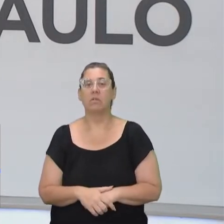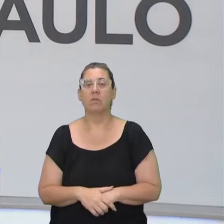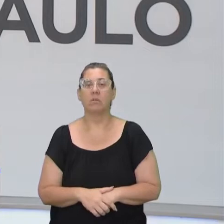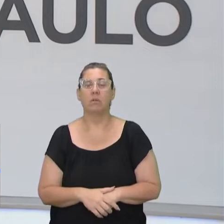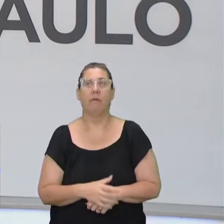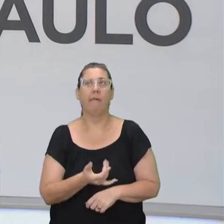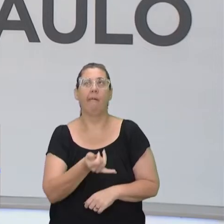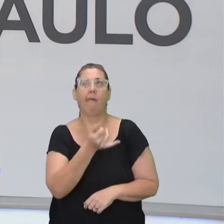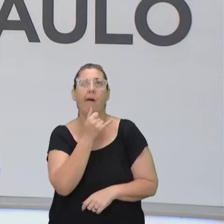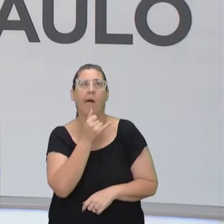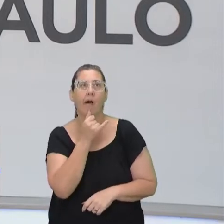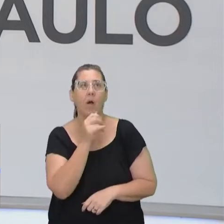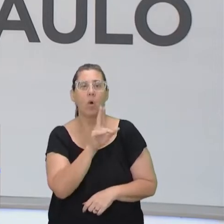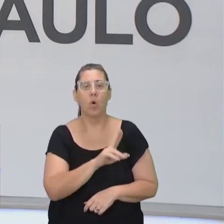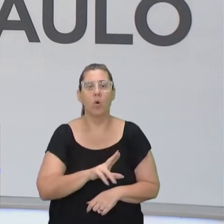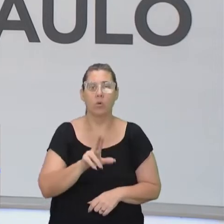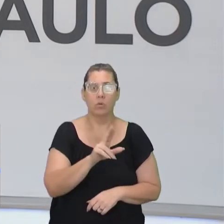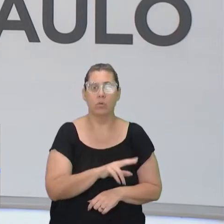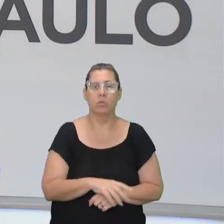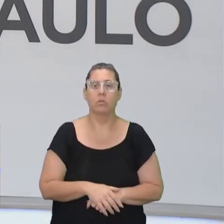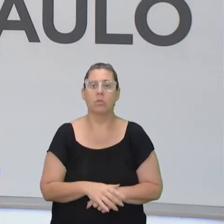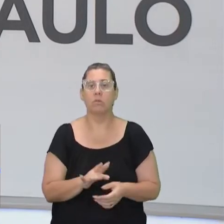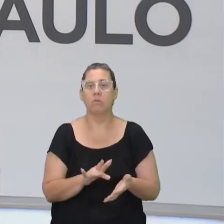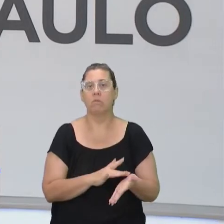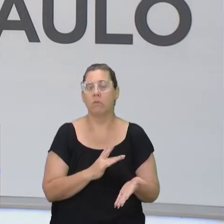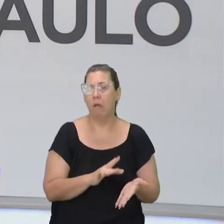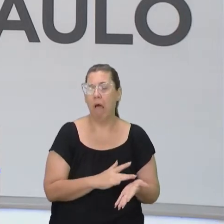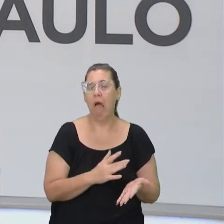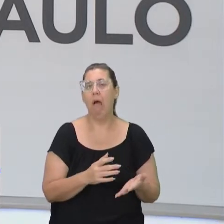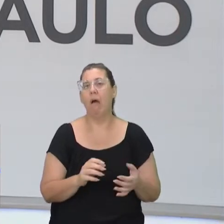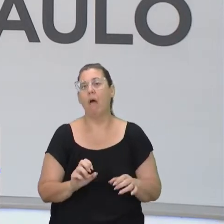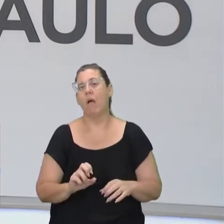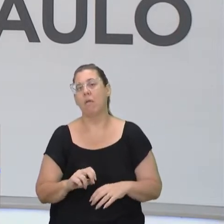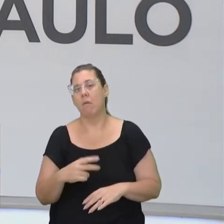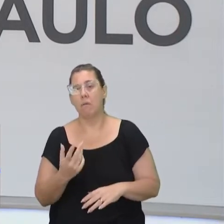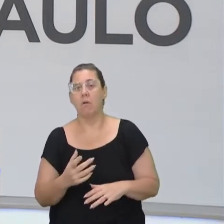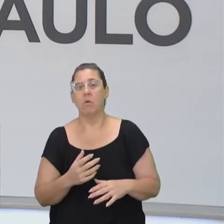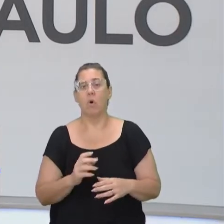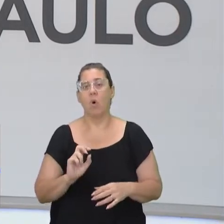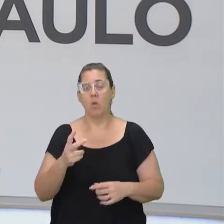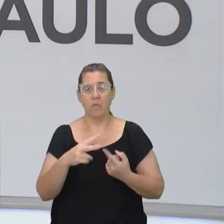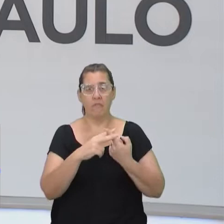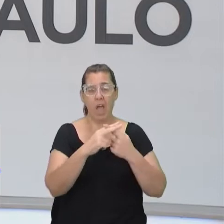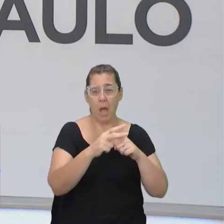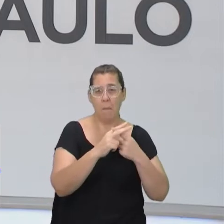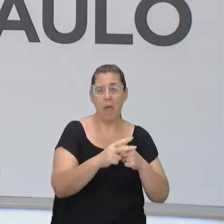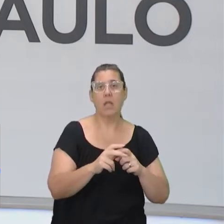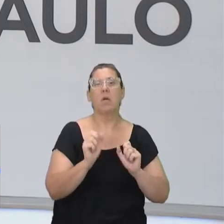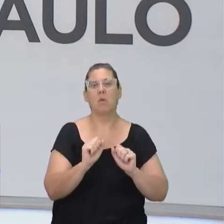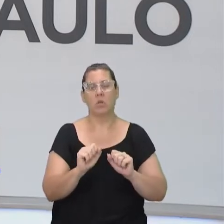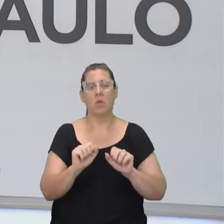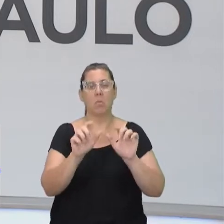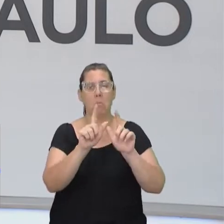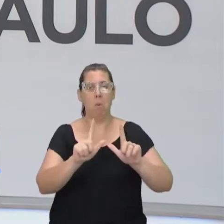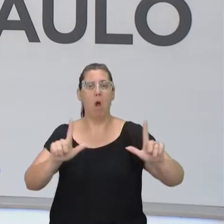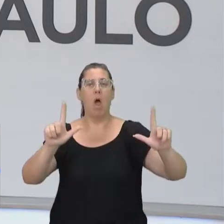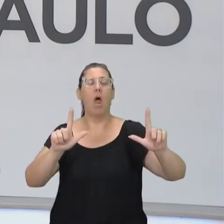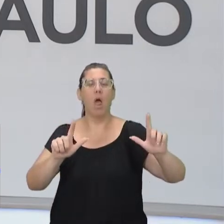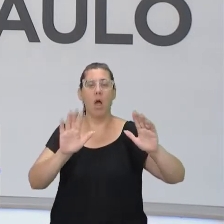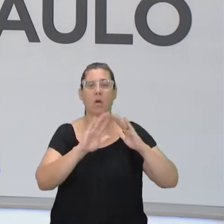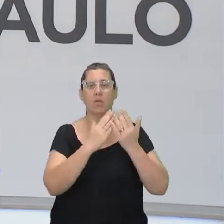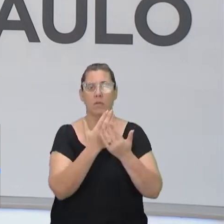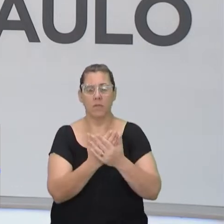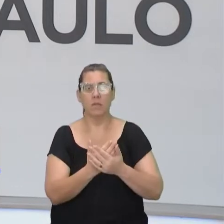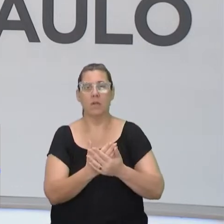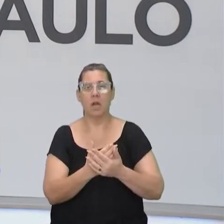usa o Padlet, usa o Evernote, dando ferramentas digitais, mas usa o mural também, usa o mural da escola, usa